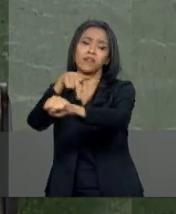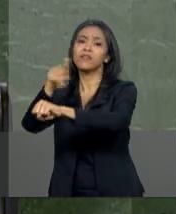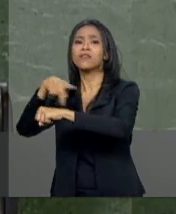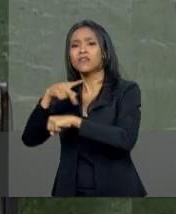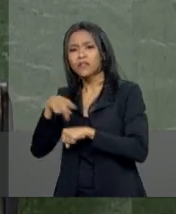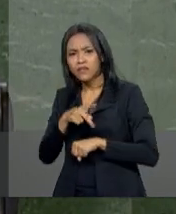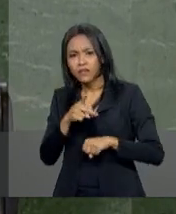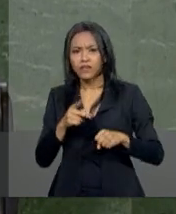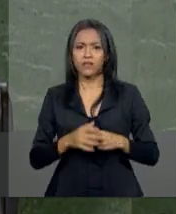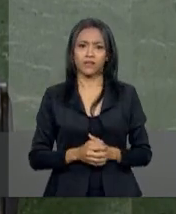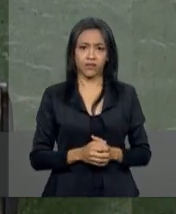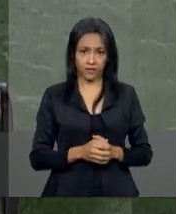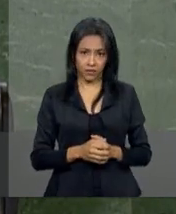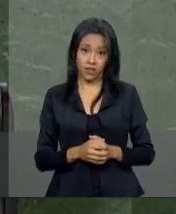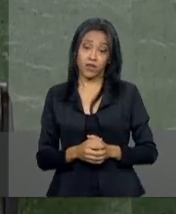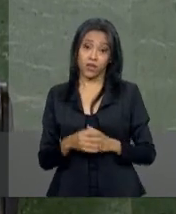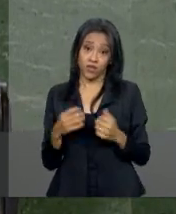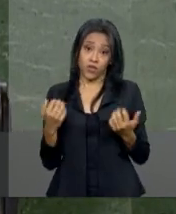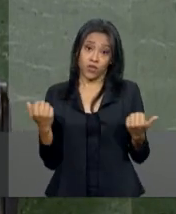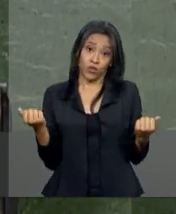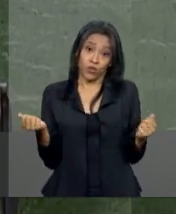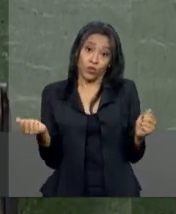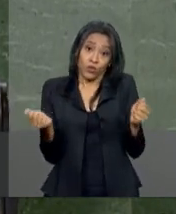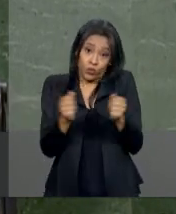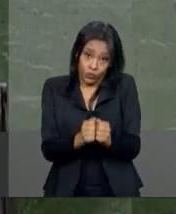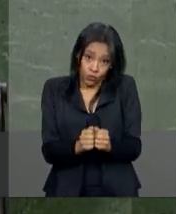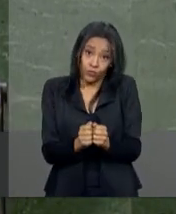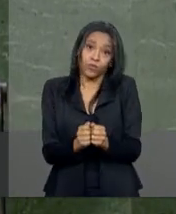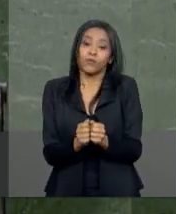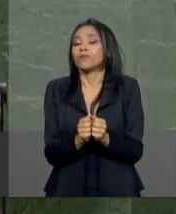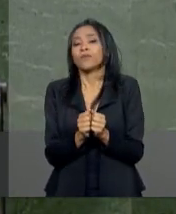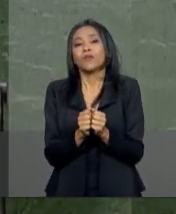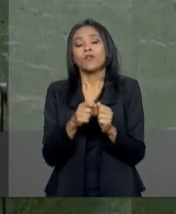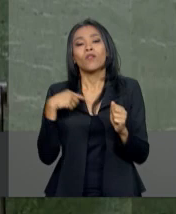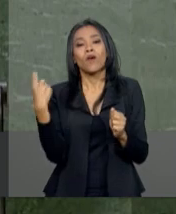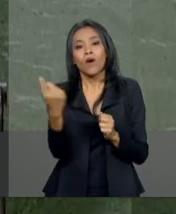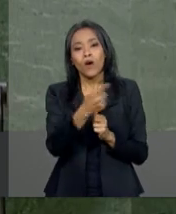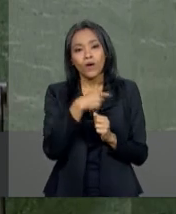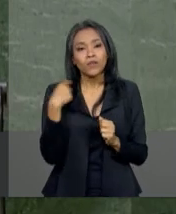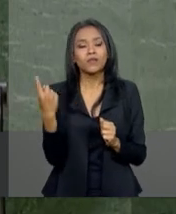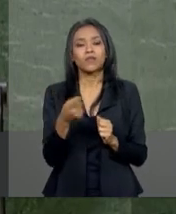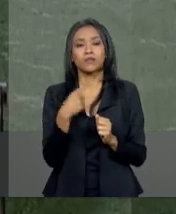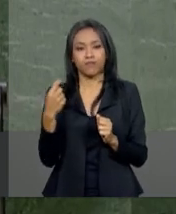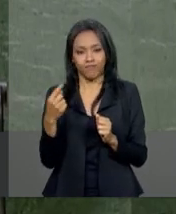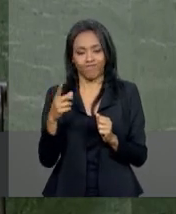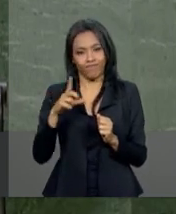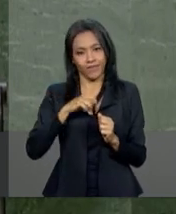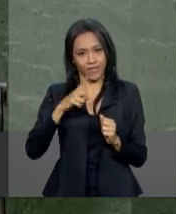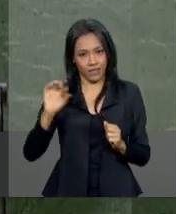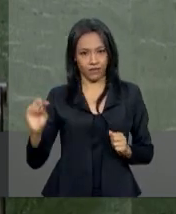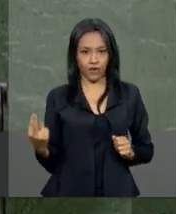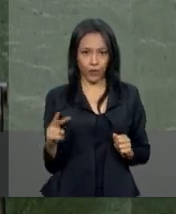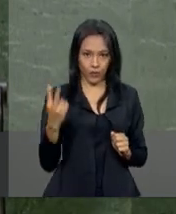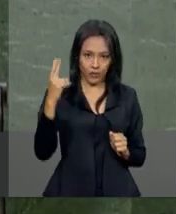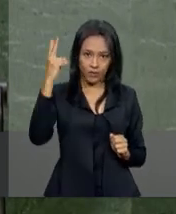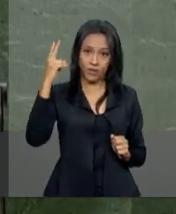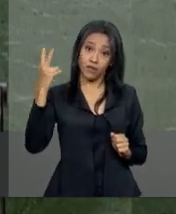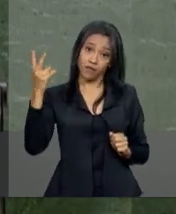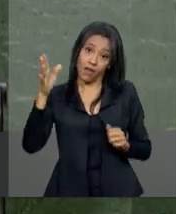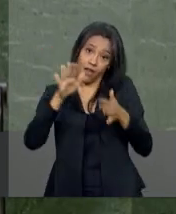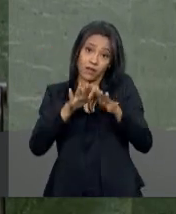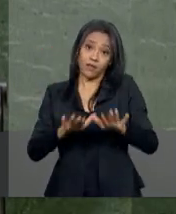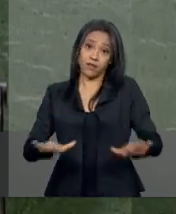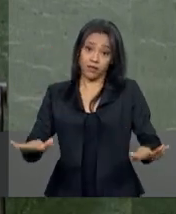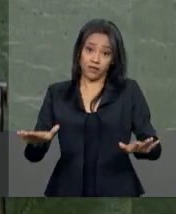somos capazes juntos quando nos movemos por esses valores foi assim que devemos